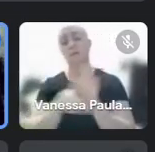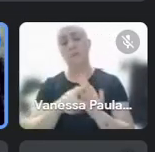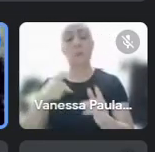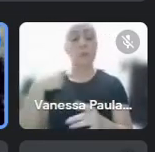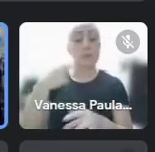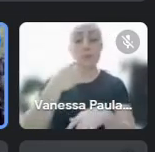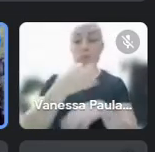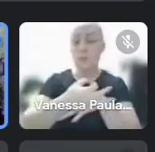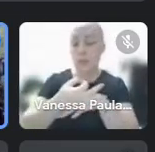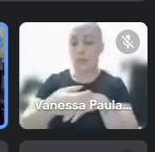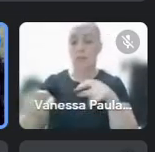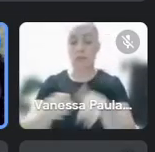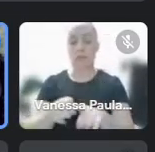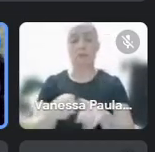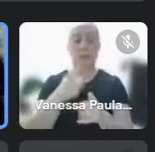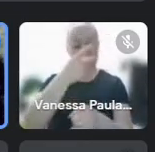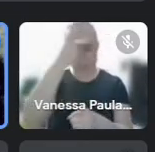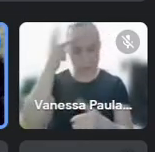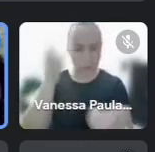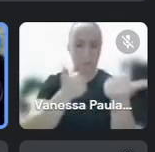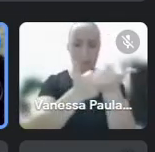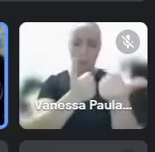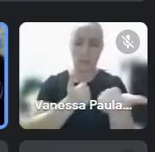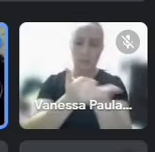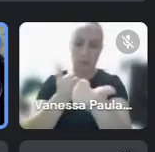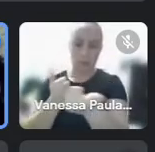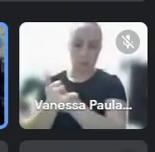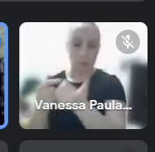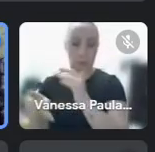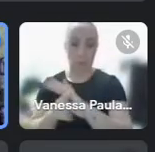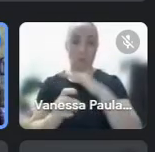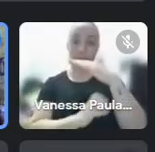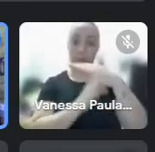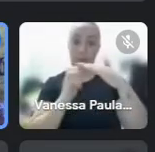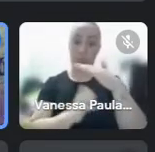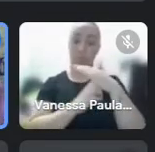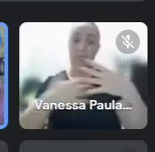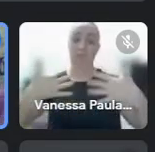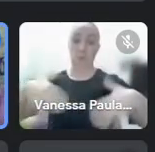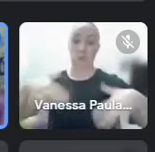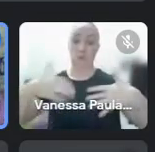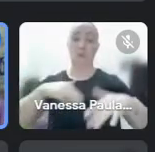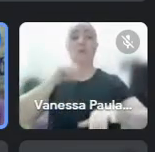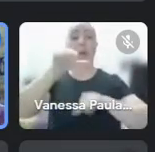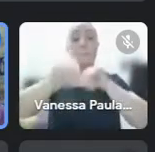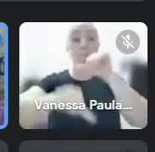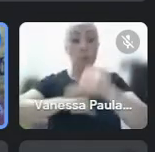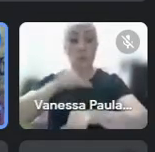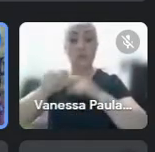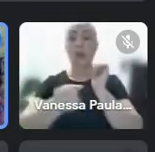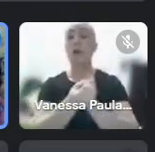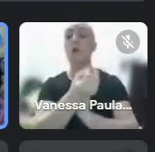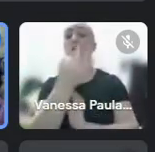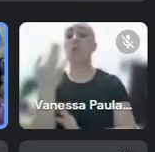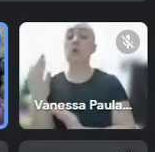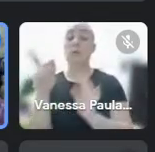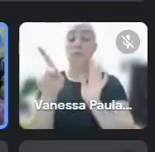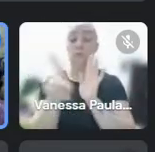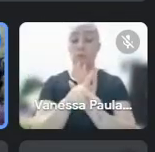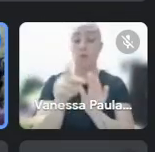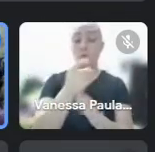que apoia, né, os grandes empreendimentos, para mudar a concentração limite, pessoal.